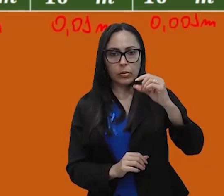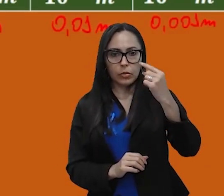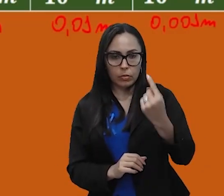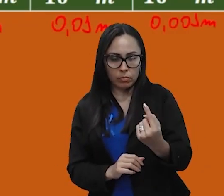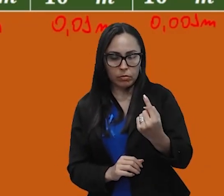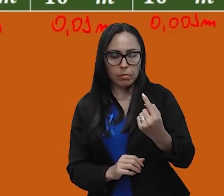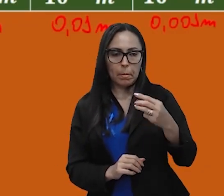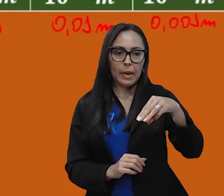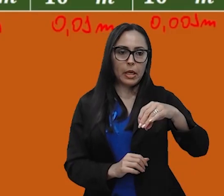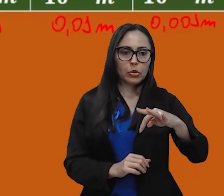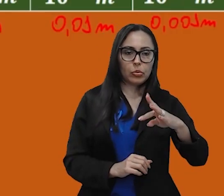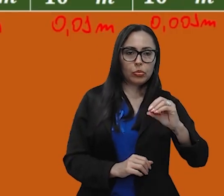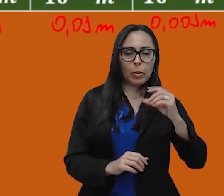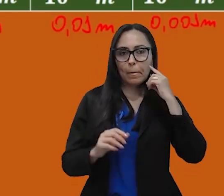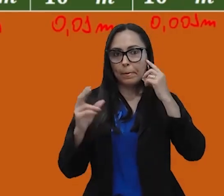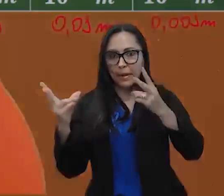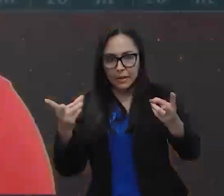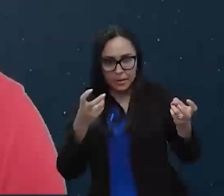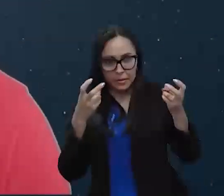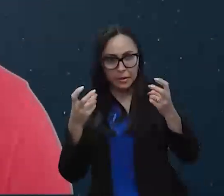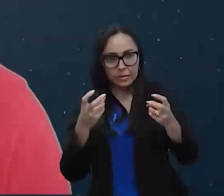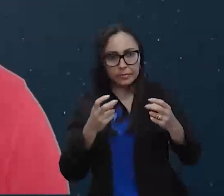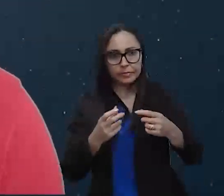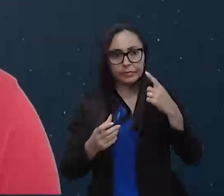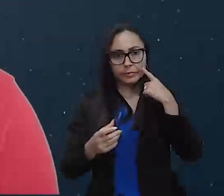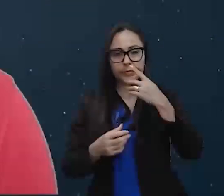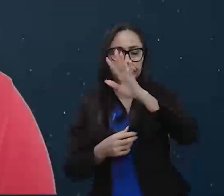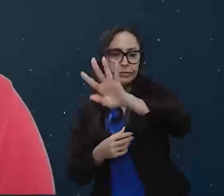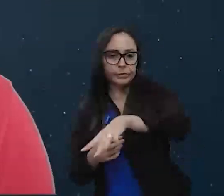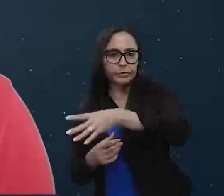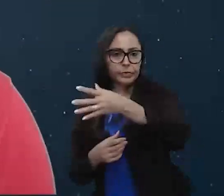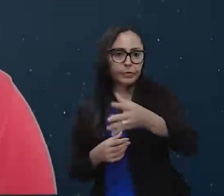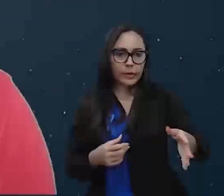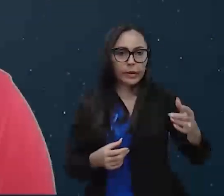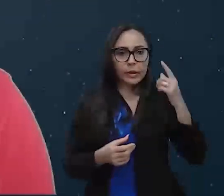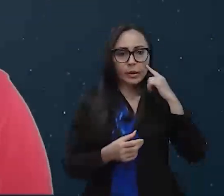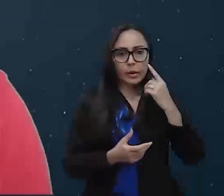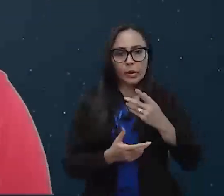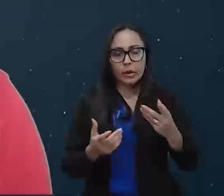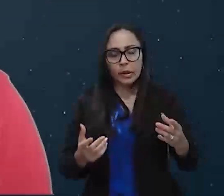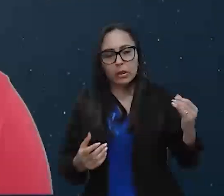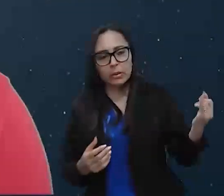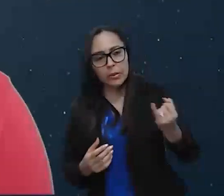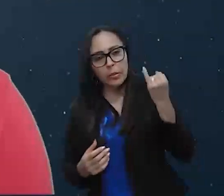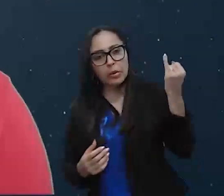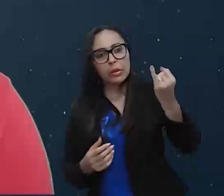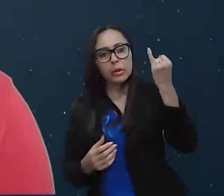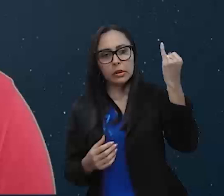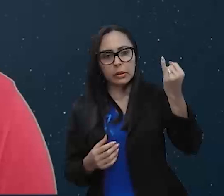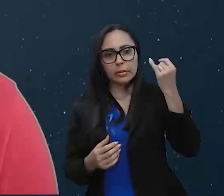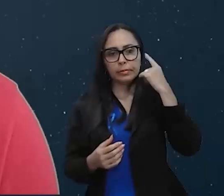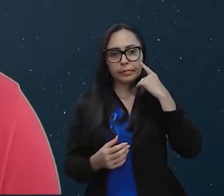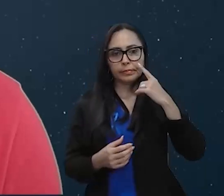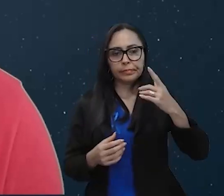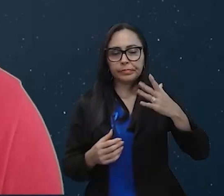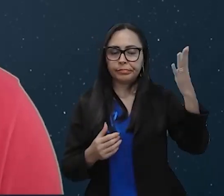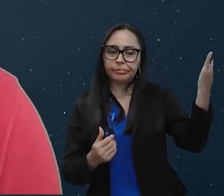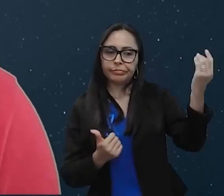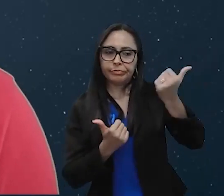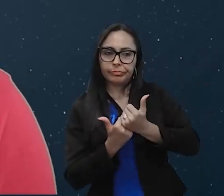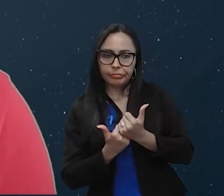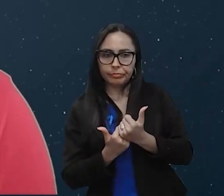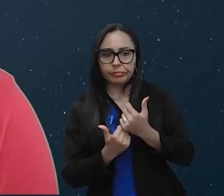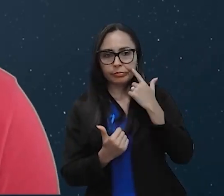0,001 metros. Percebeu? Então, essa tabela traz para a gente um importante apoio